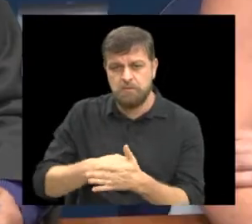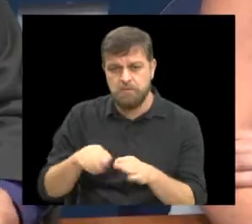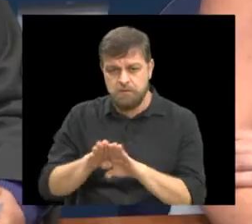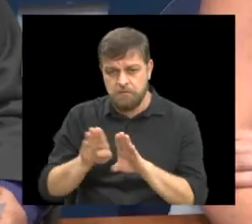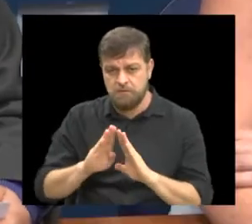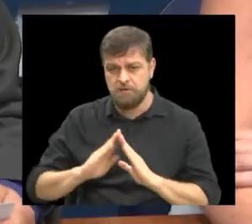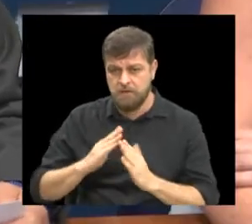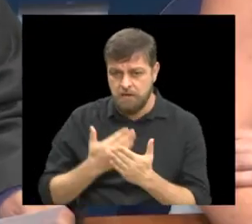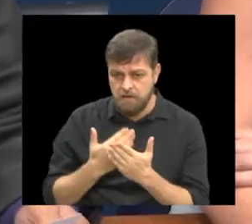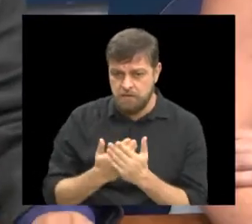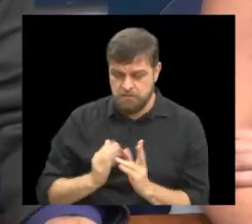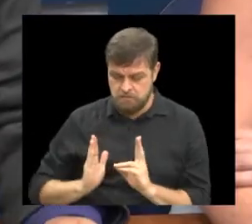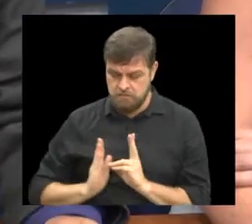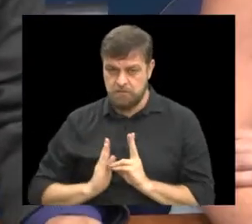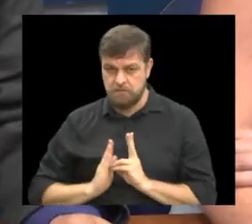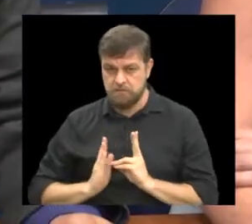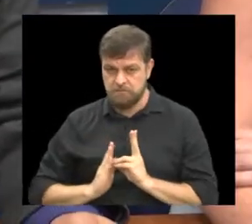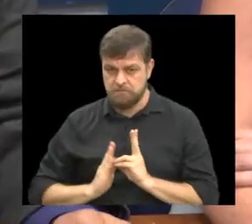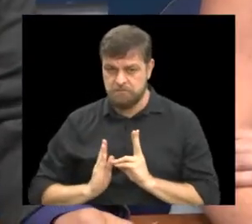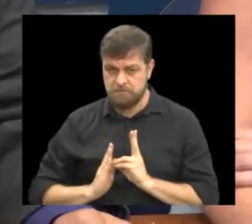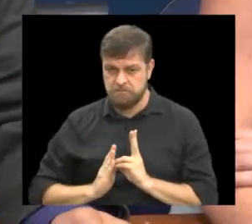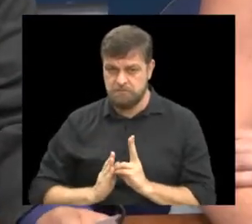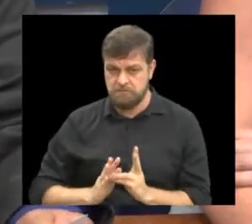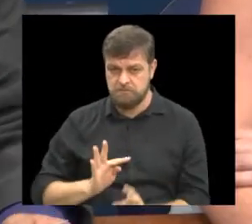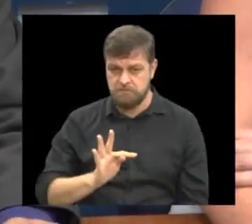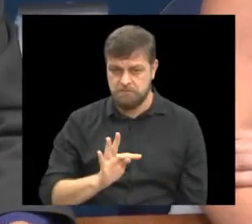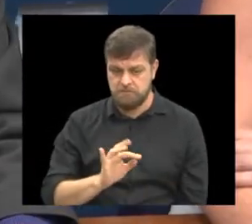a escola Tiquira.